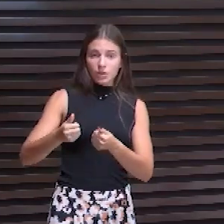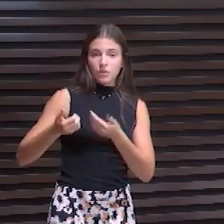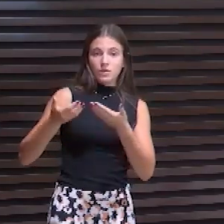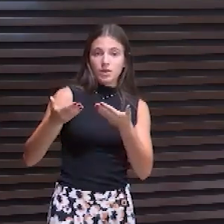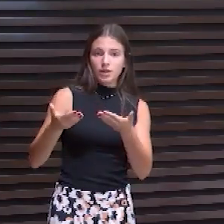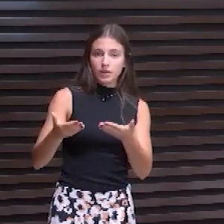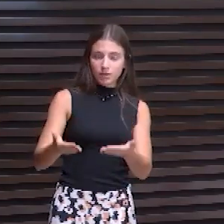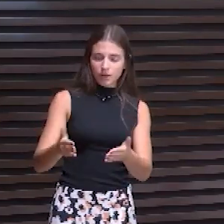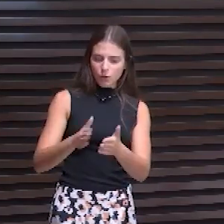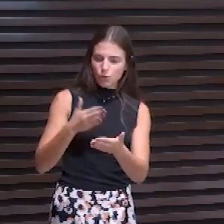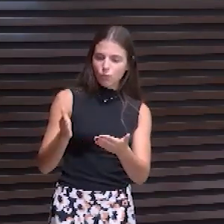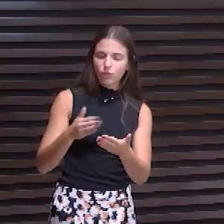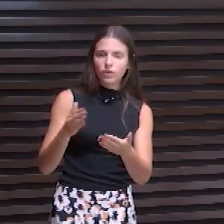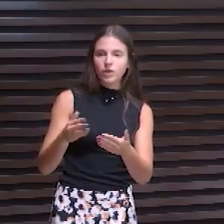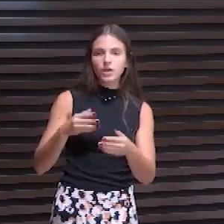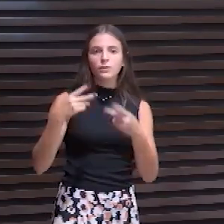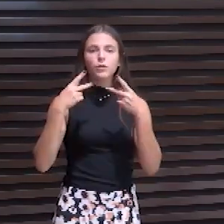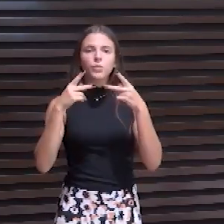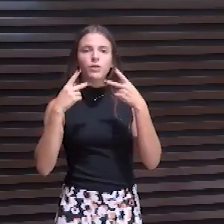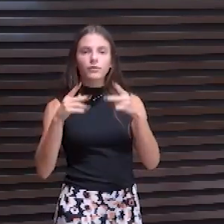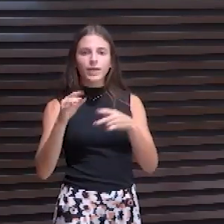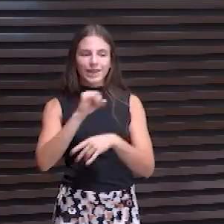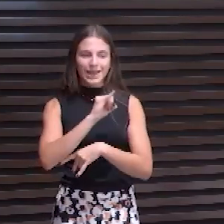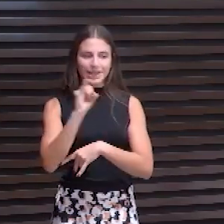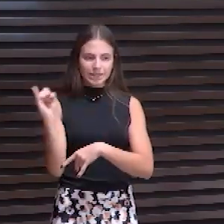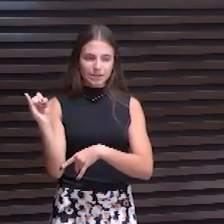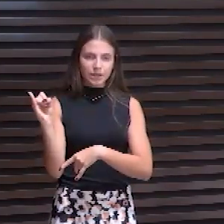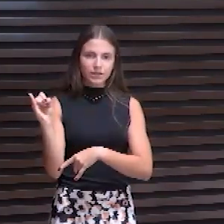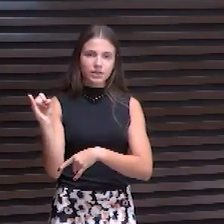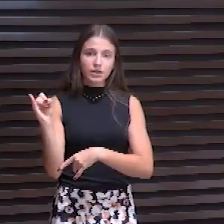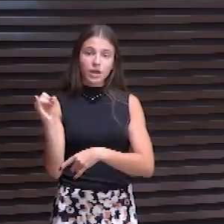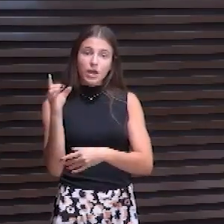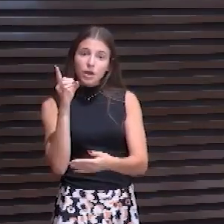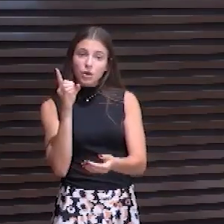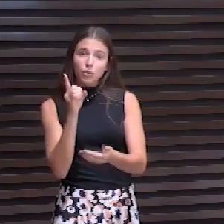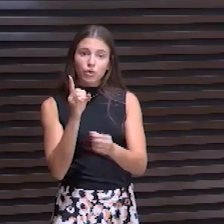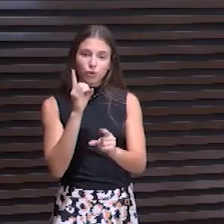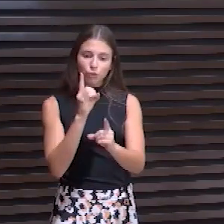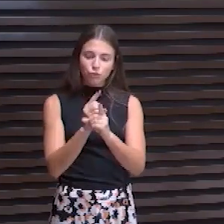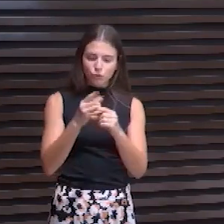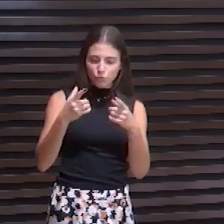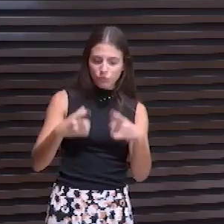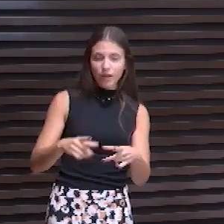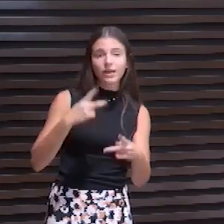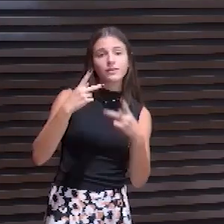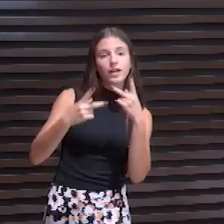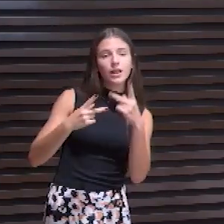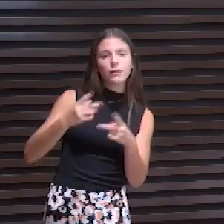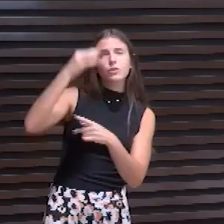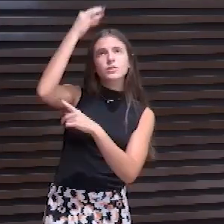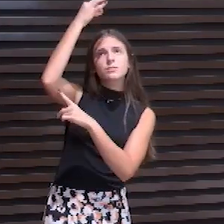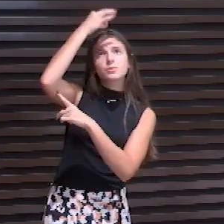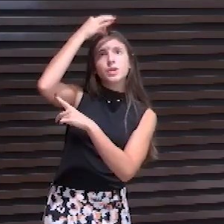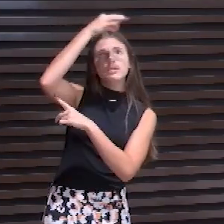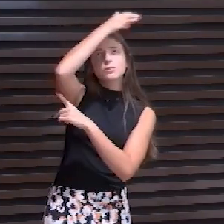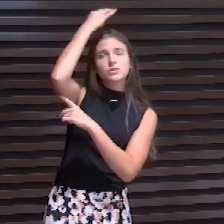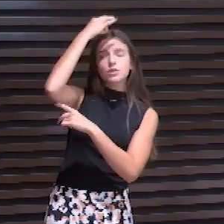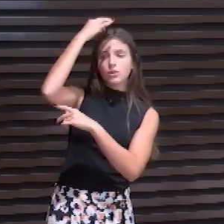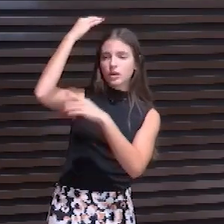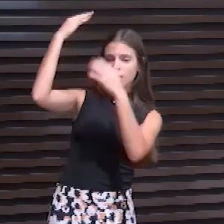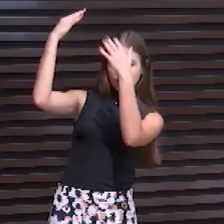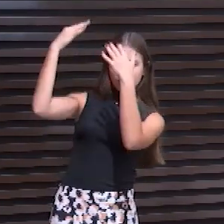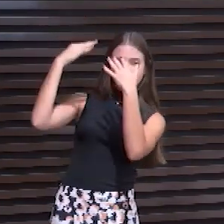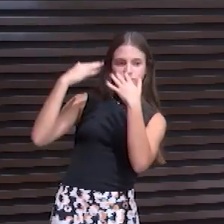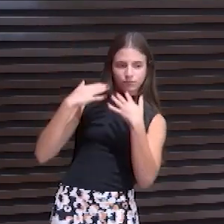profeta Isaías, e abrindo o livro achou o lugar onde estava escrito: o Espírito do Senhor está sobre mim, pelo